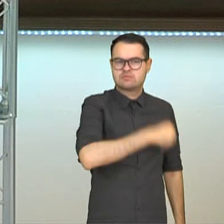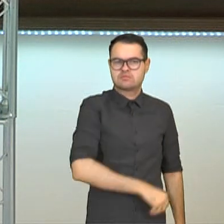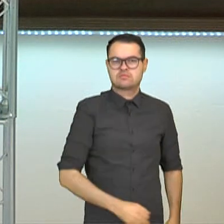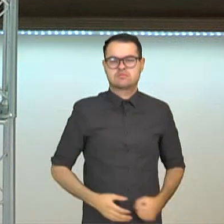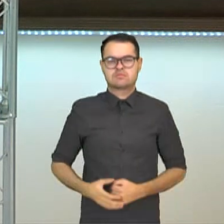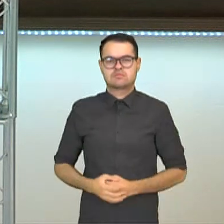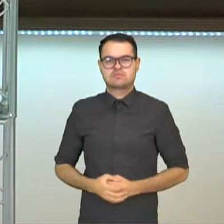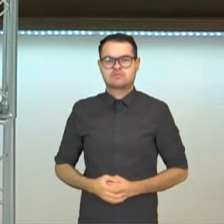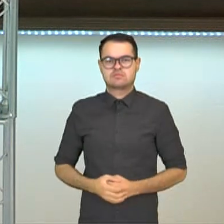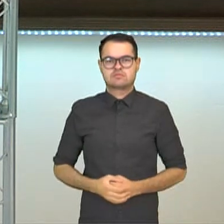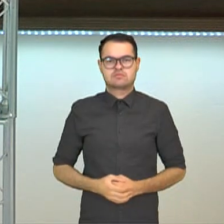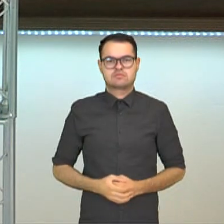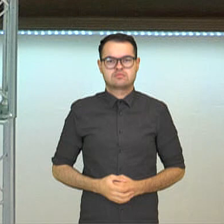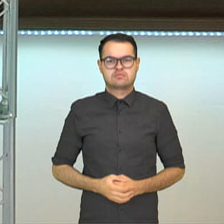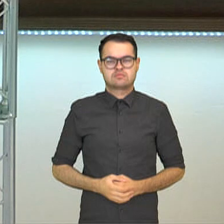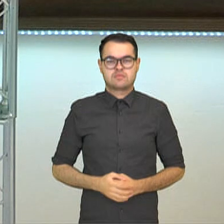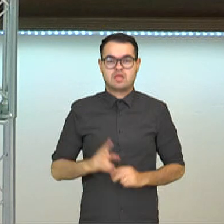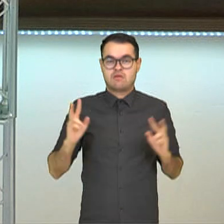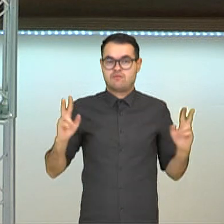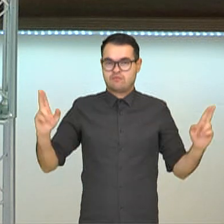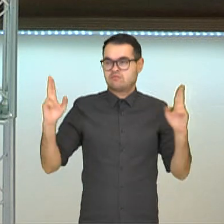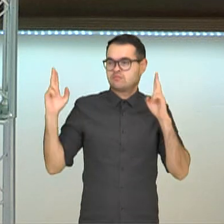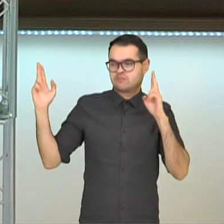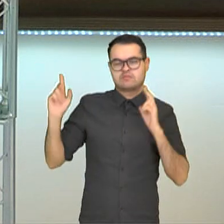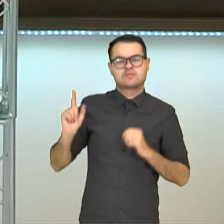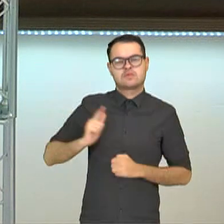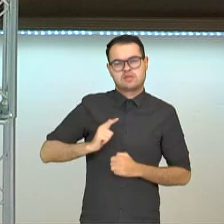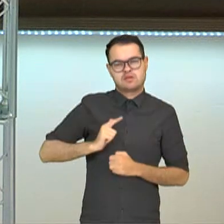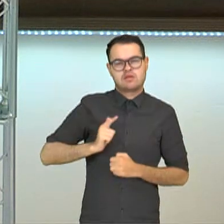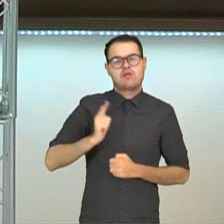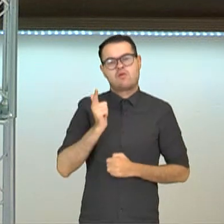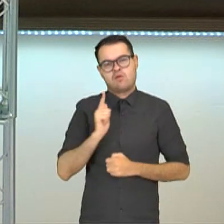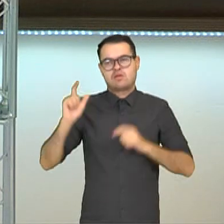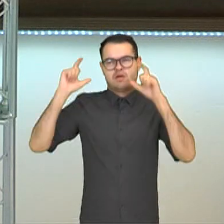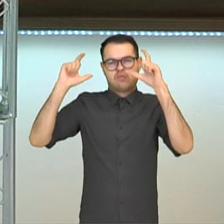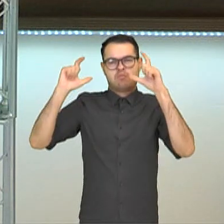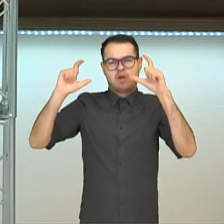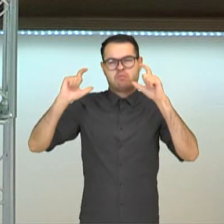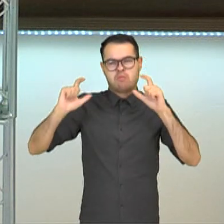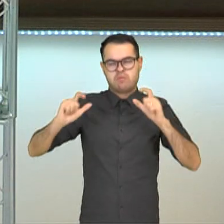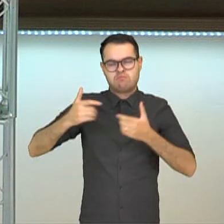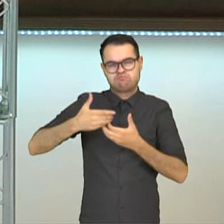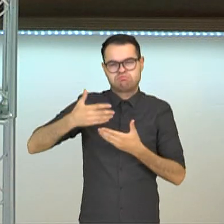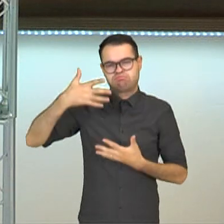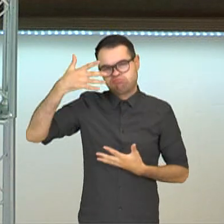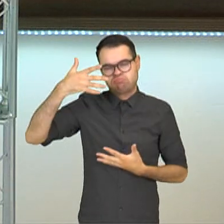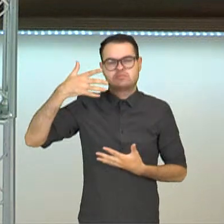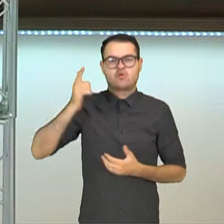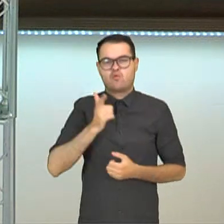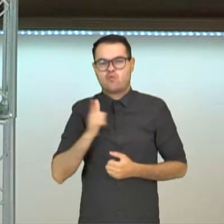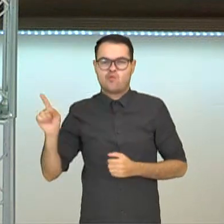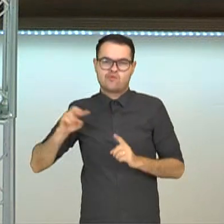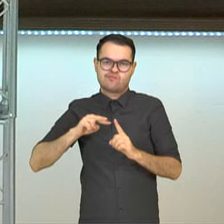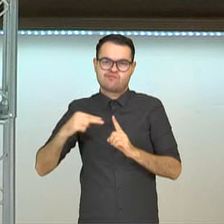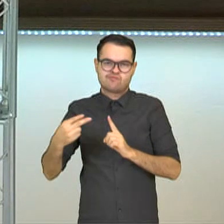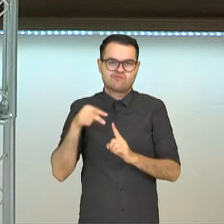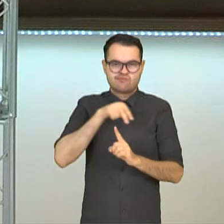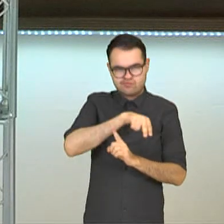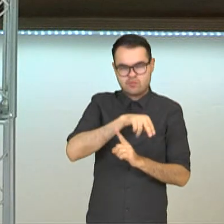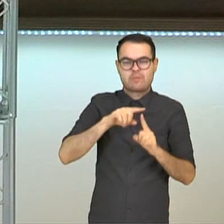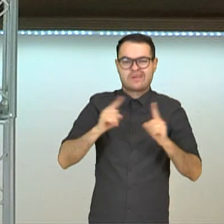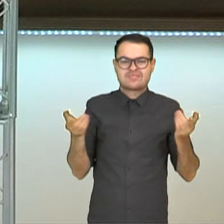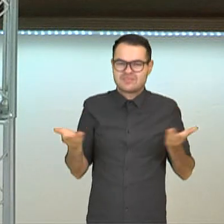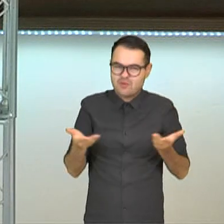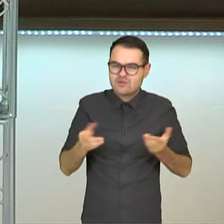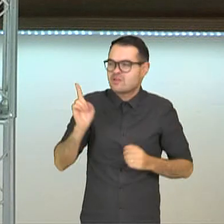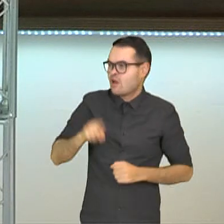temos também apenas um fragmento, existe outros versos ainda desse poema com outros sentidos. Mas por hoje eram